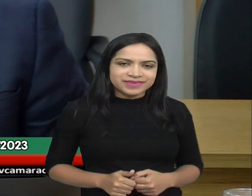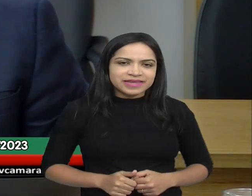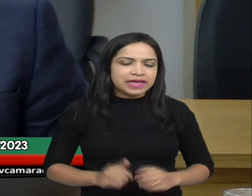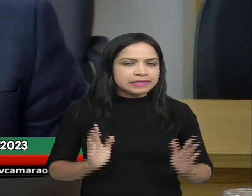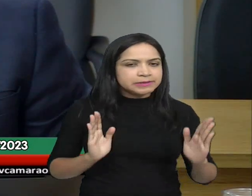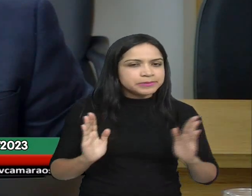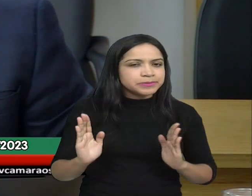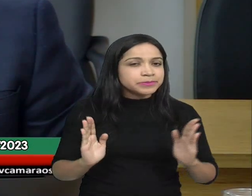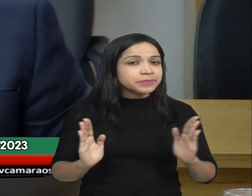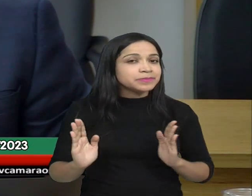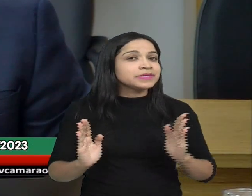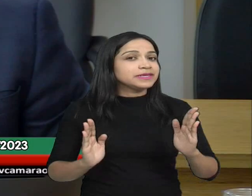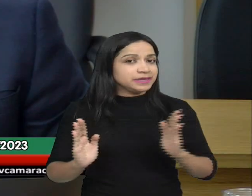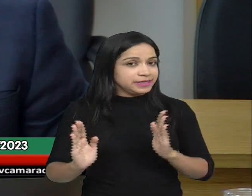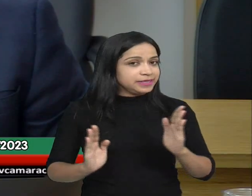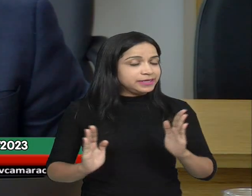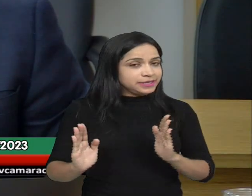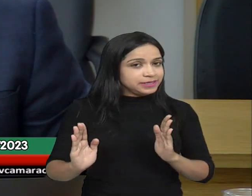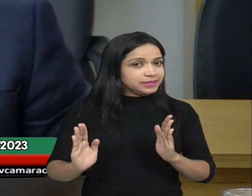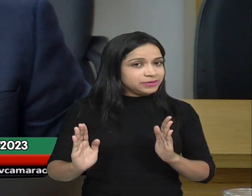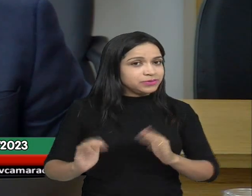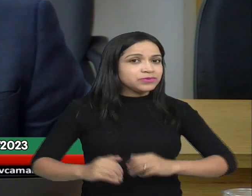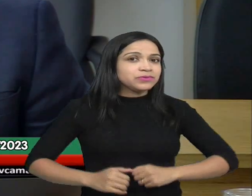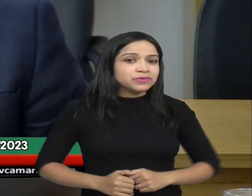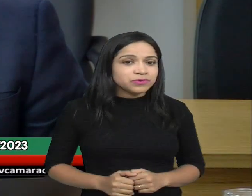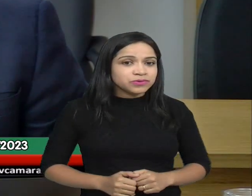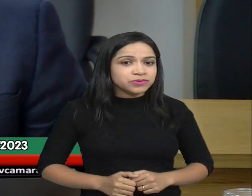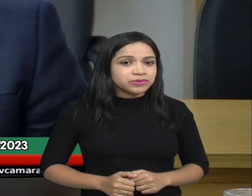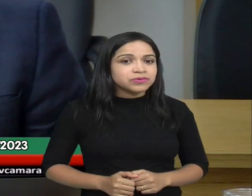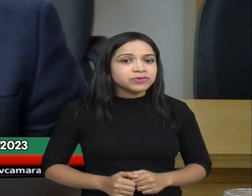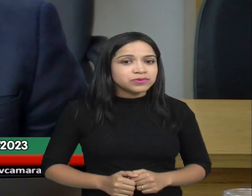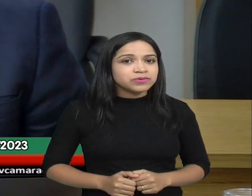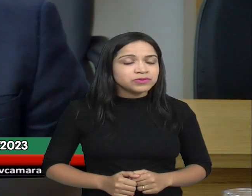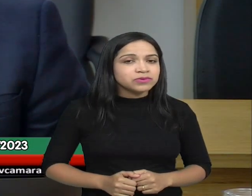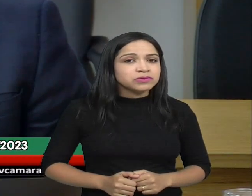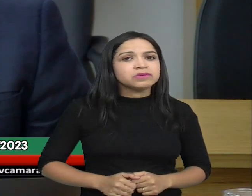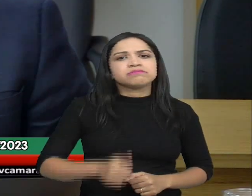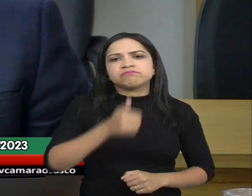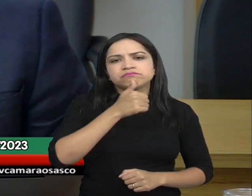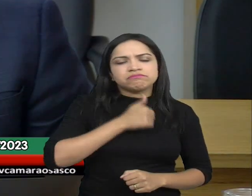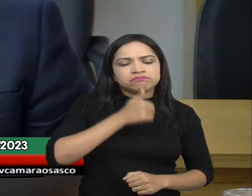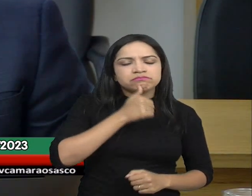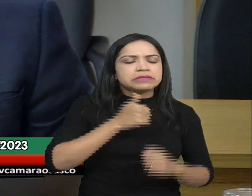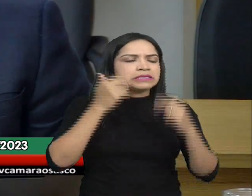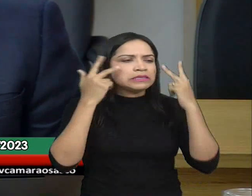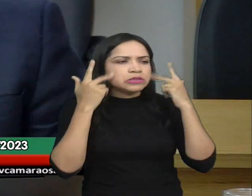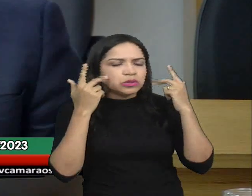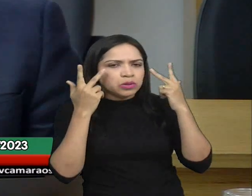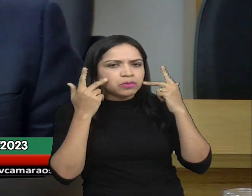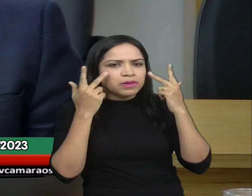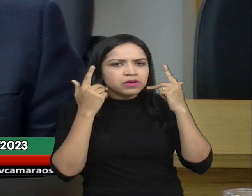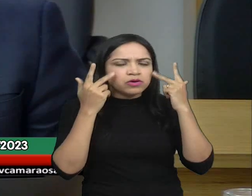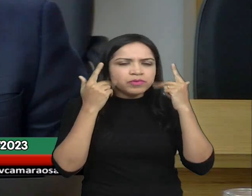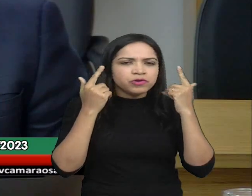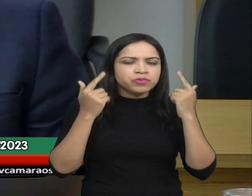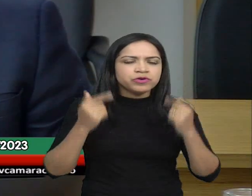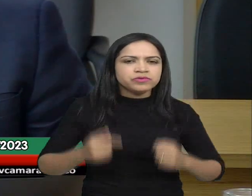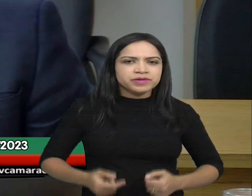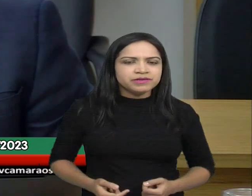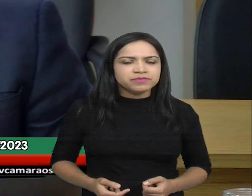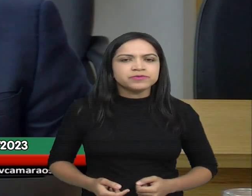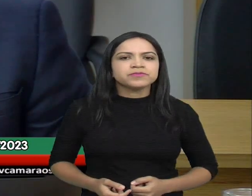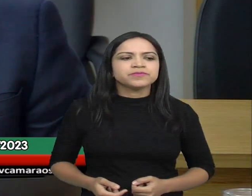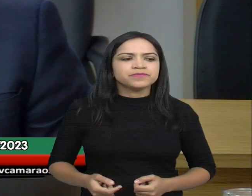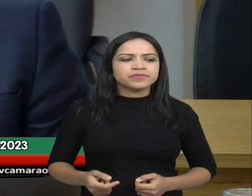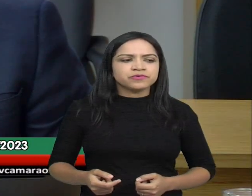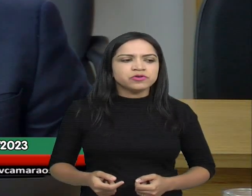fase hormonal dela, que ela não está ainda na menopausa, ela tem um fator protetor para a doença